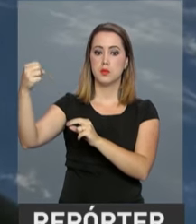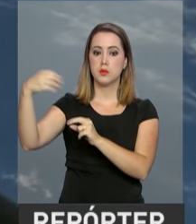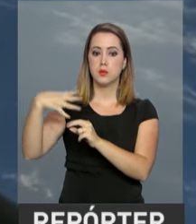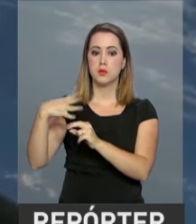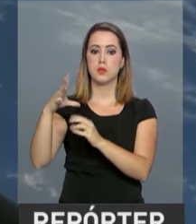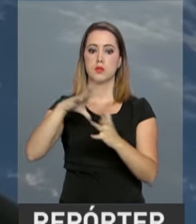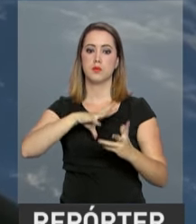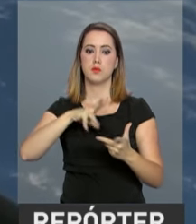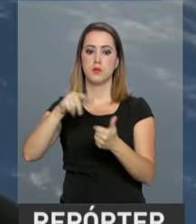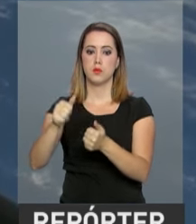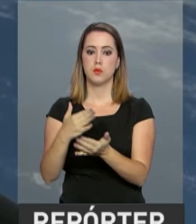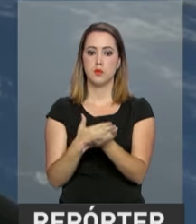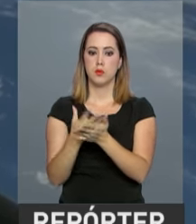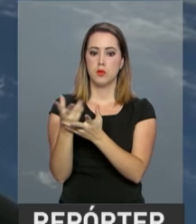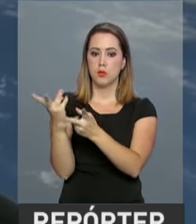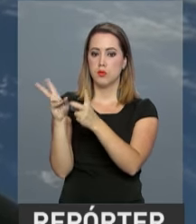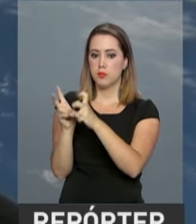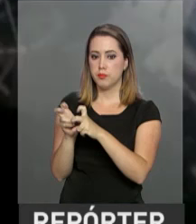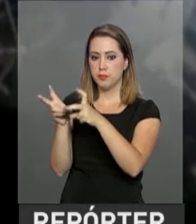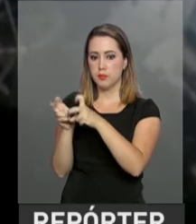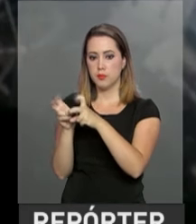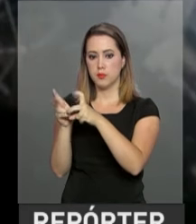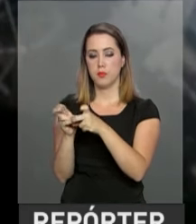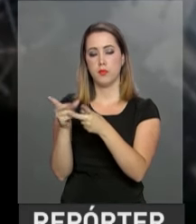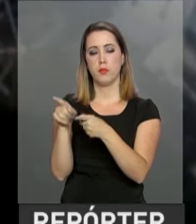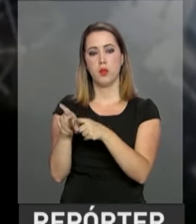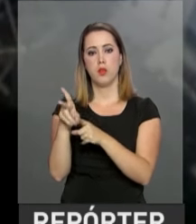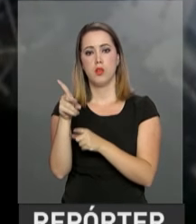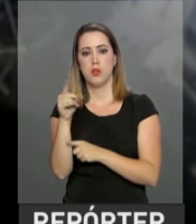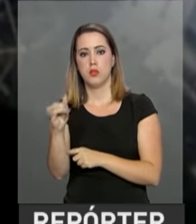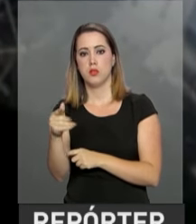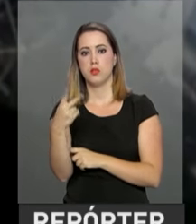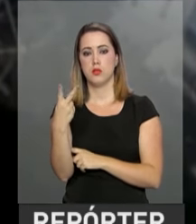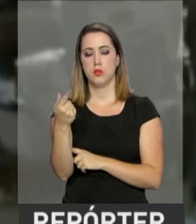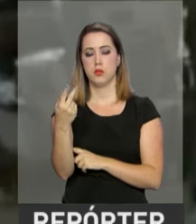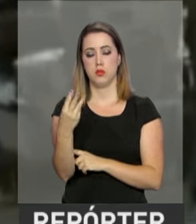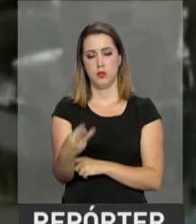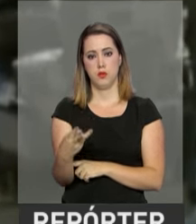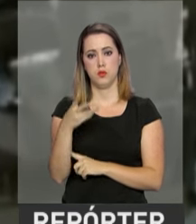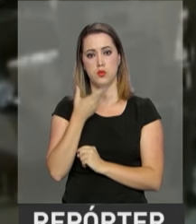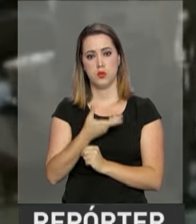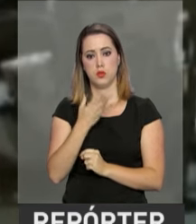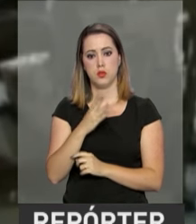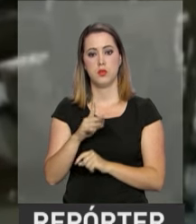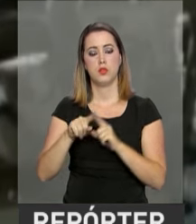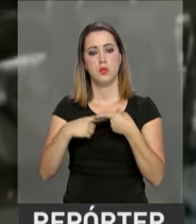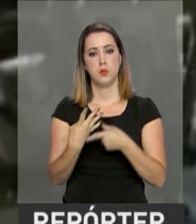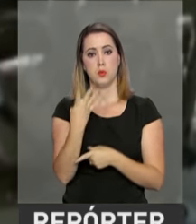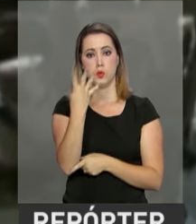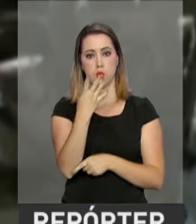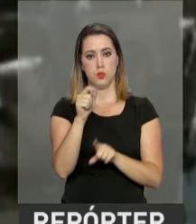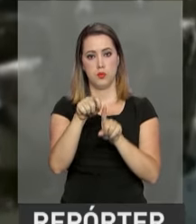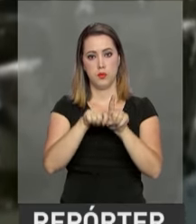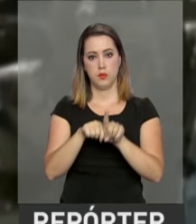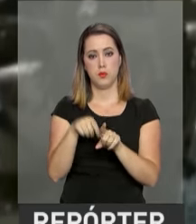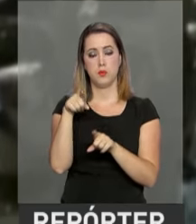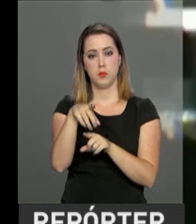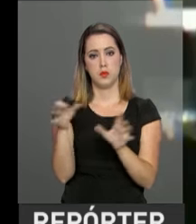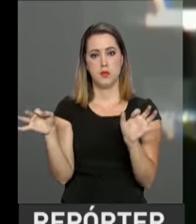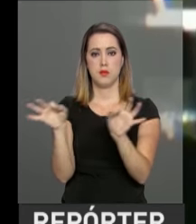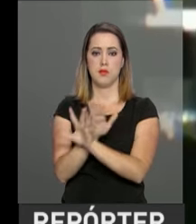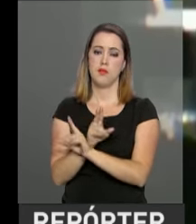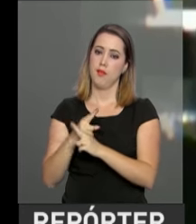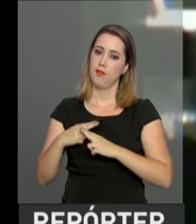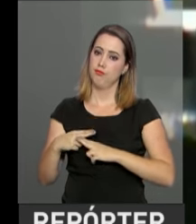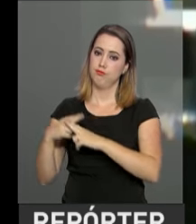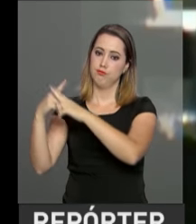terra devem ser captados a partir do dia 23 de dezembro quatro meses depois o satélite termina a